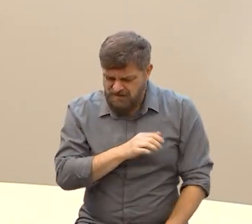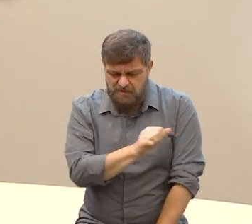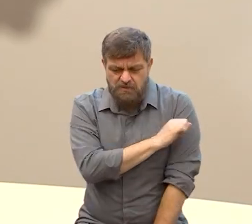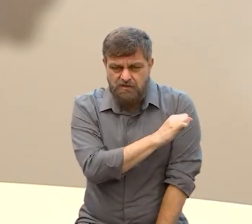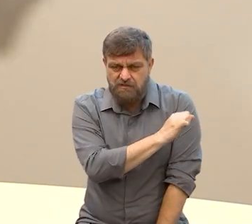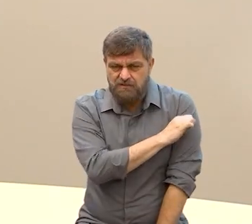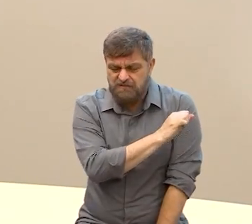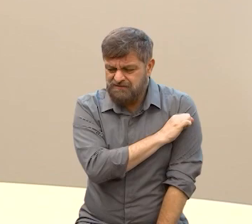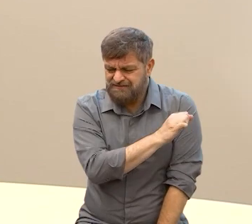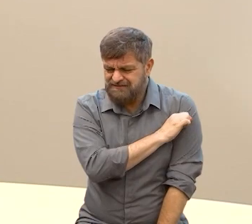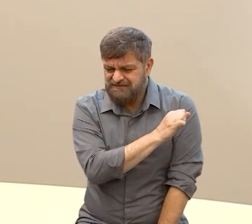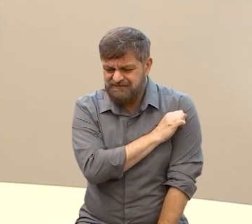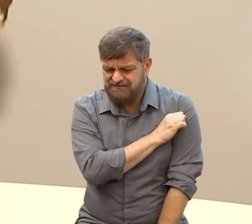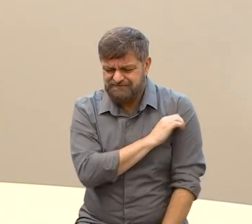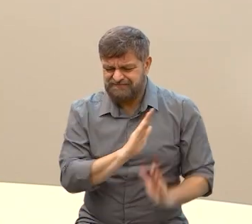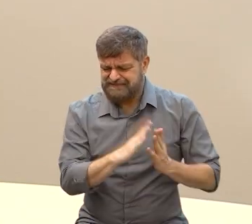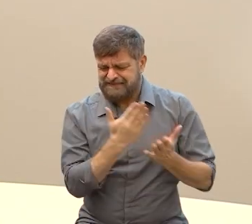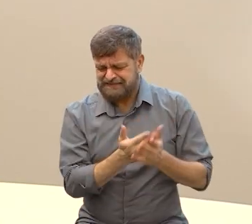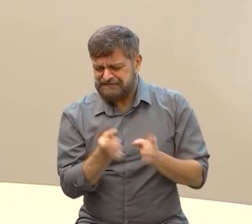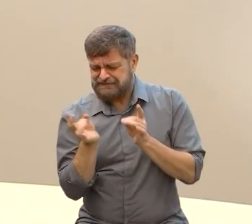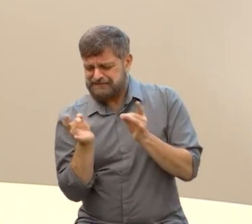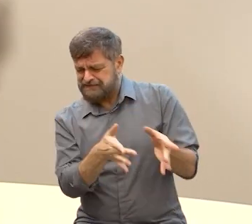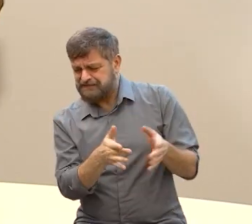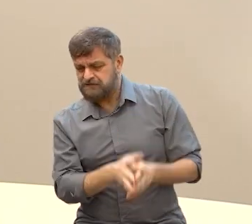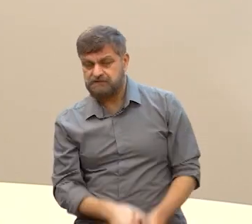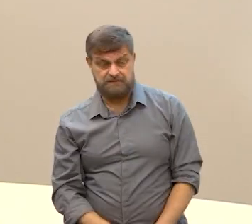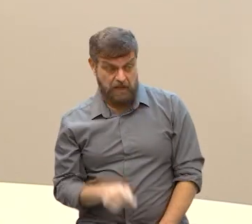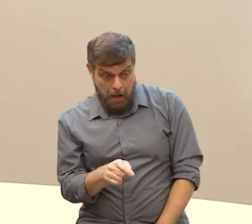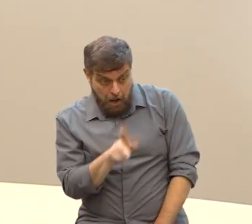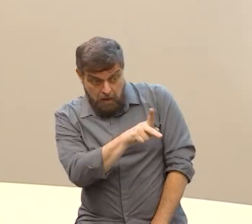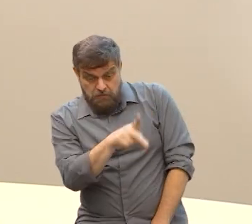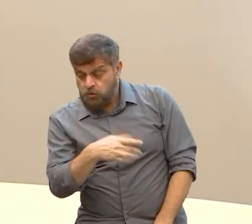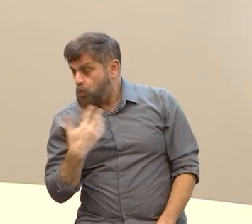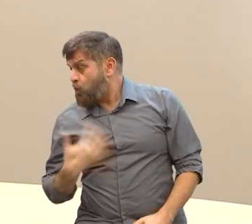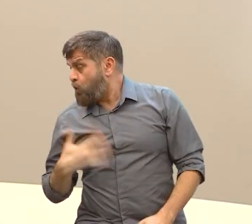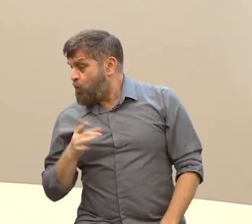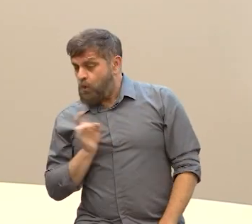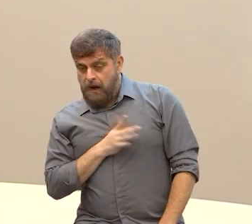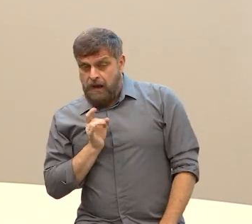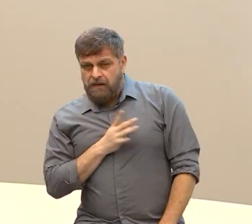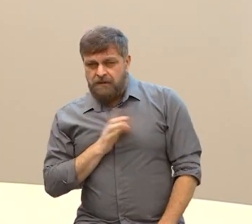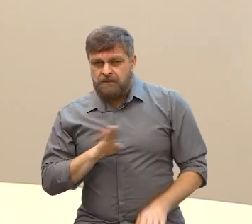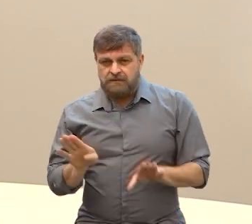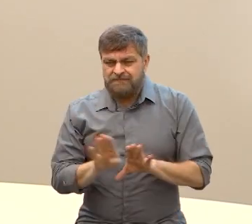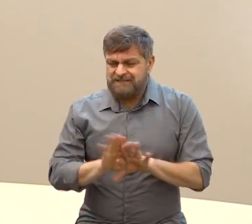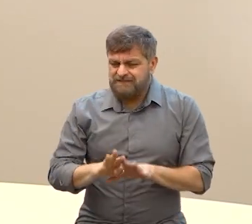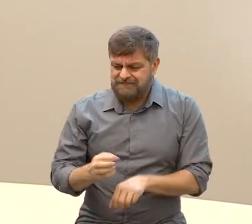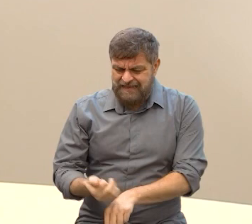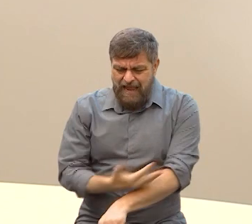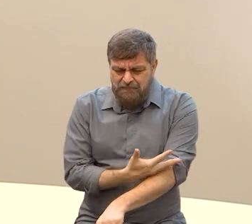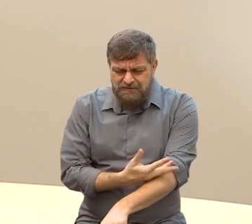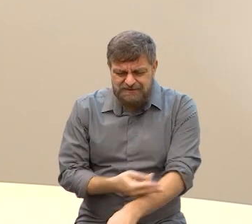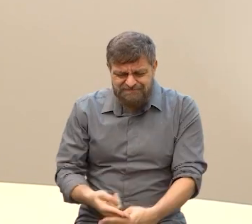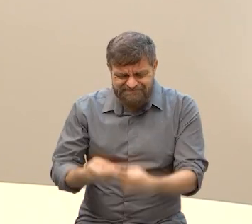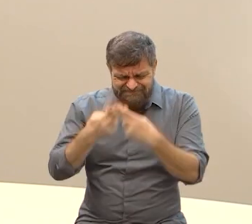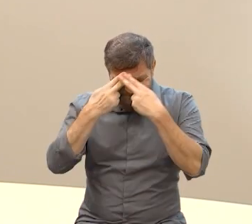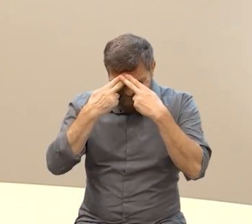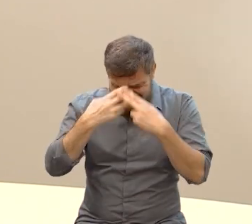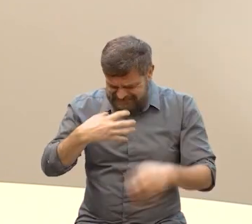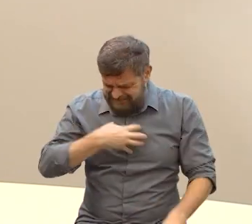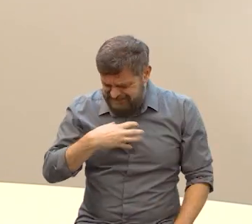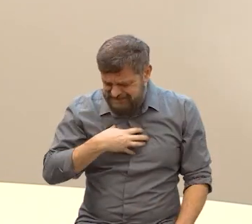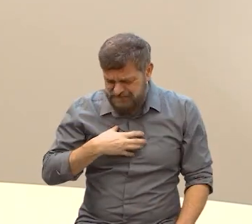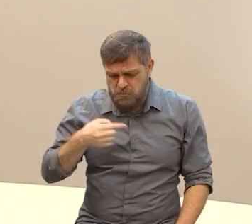gente já falou aqui dele querer se afastar ou ter medo do professor, mas causa também algumas emoções negativas, né? Alguns